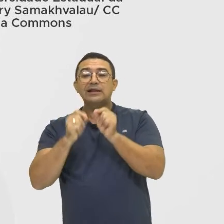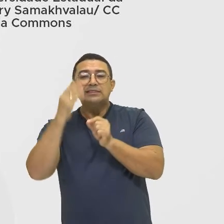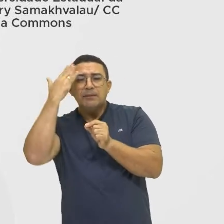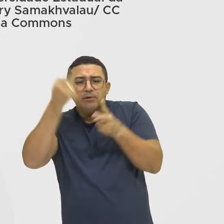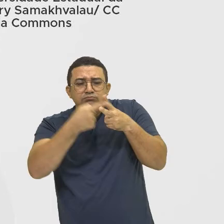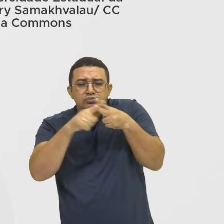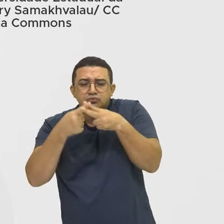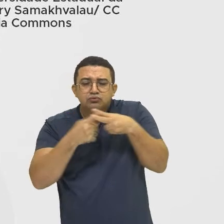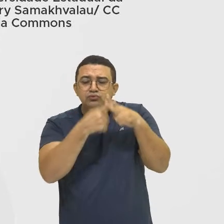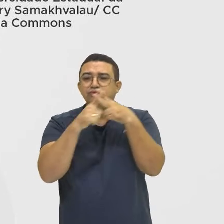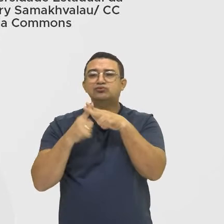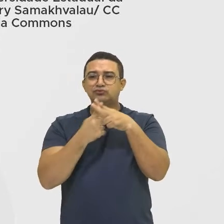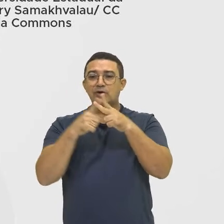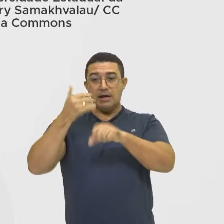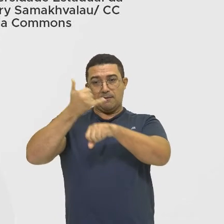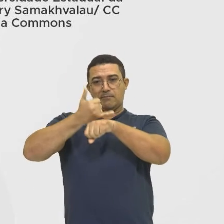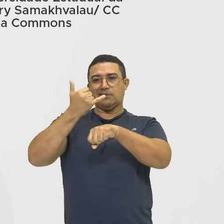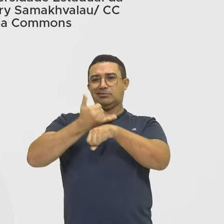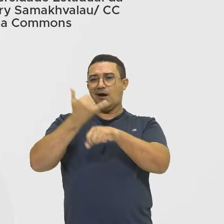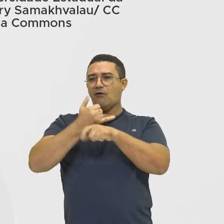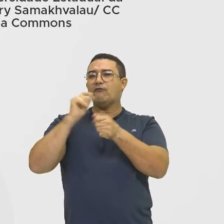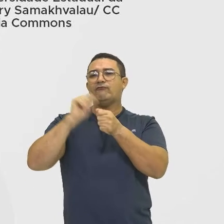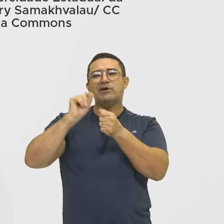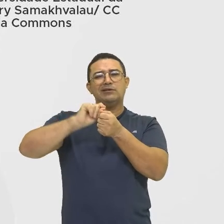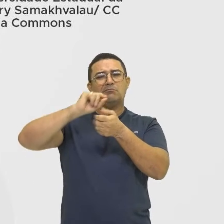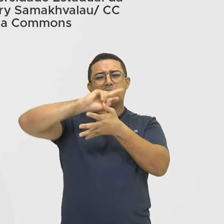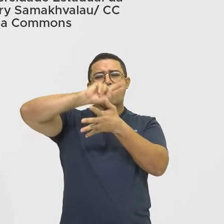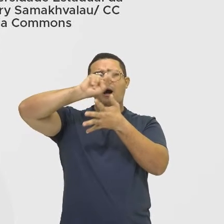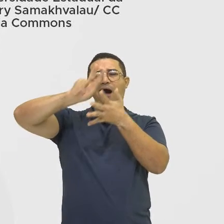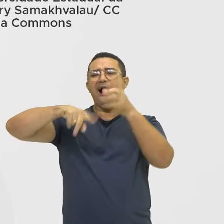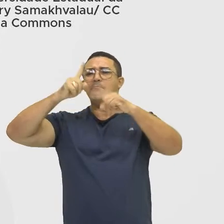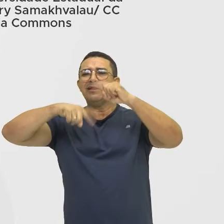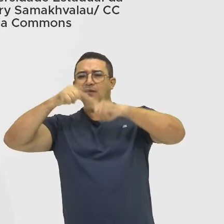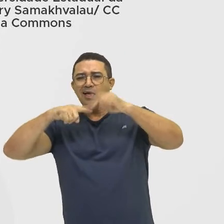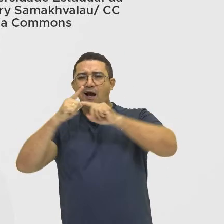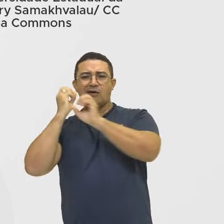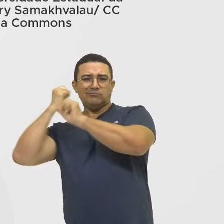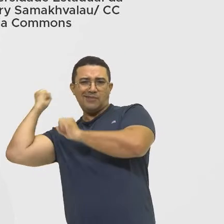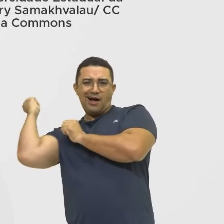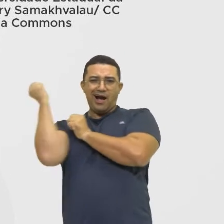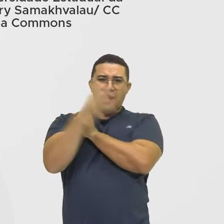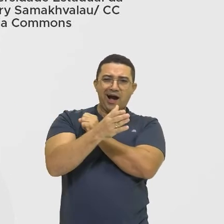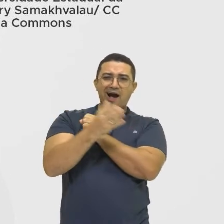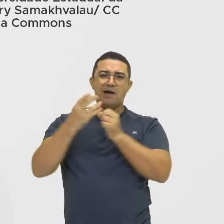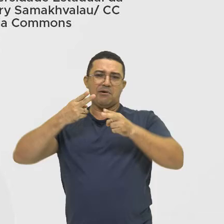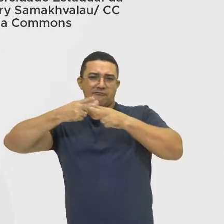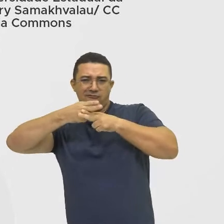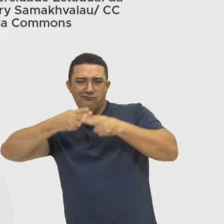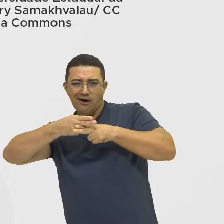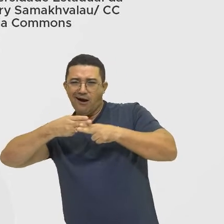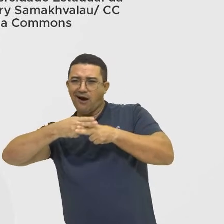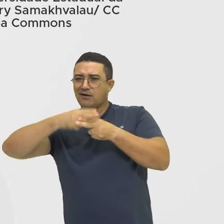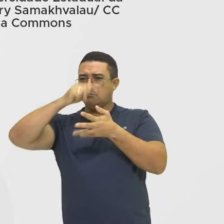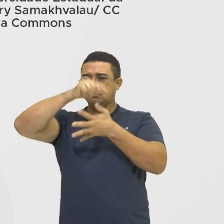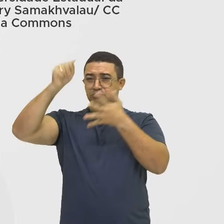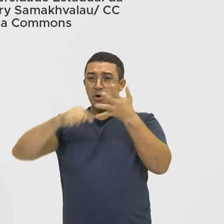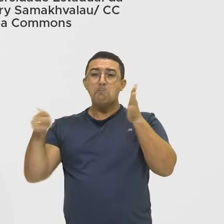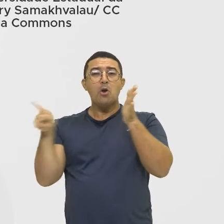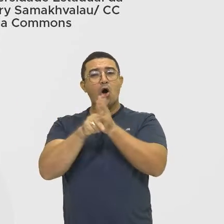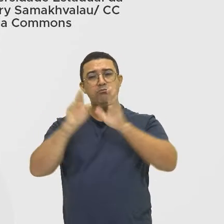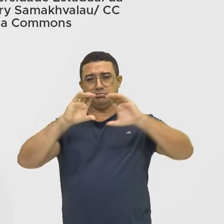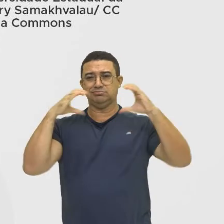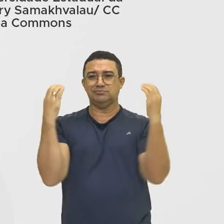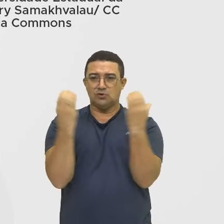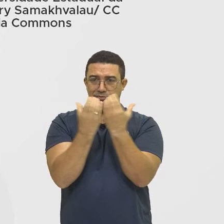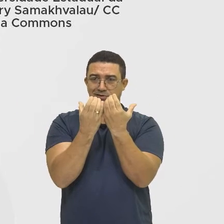né, fabricando diversos utensílios com metais, como ferramentas, armas e utensílios para a comunidade.